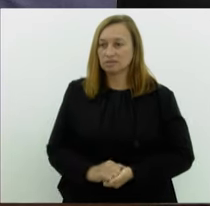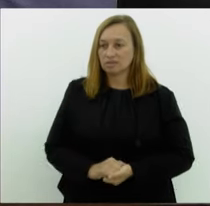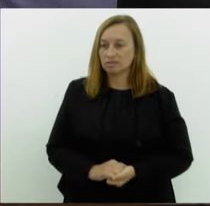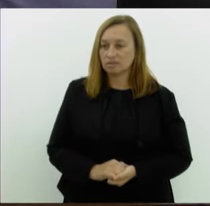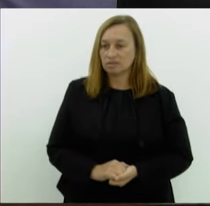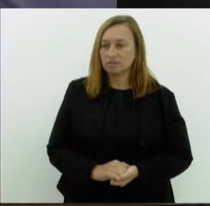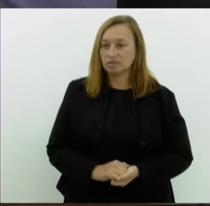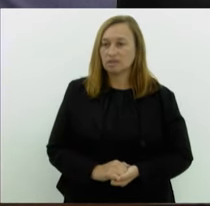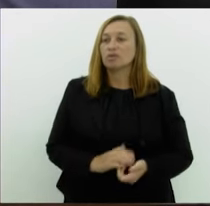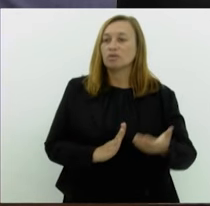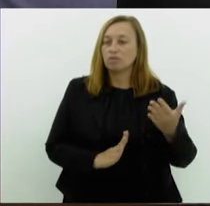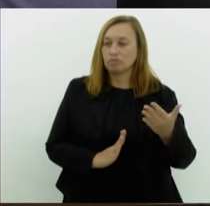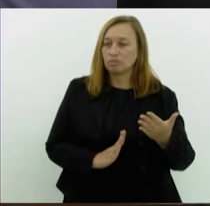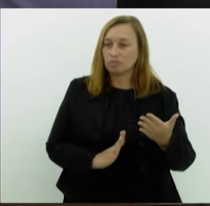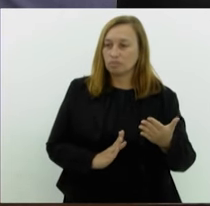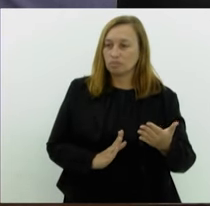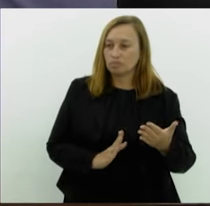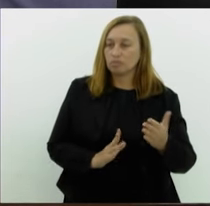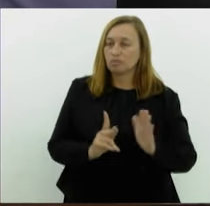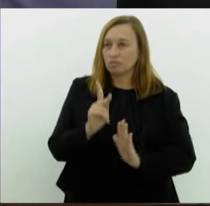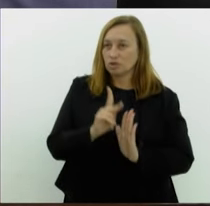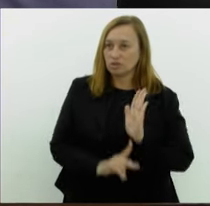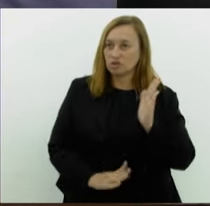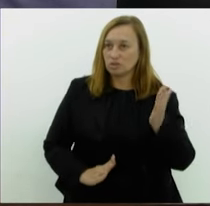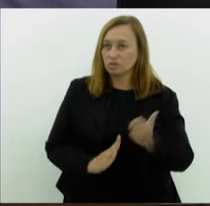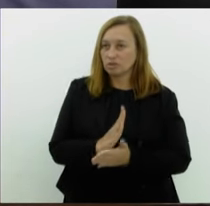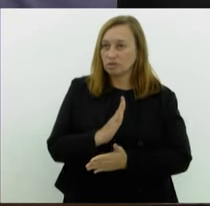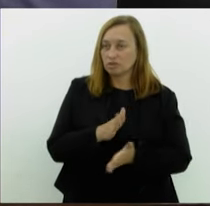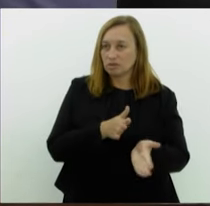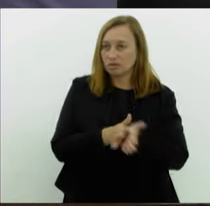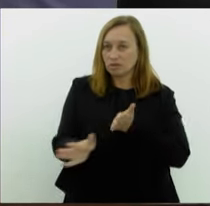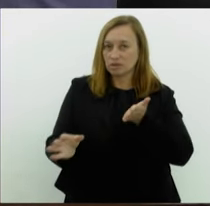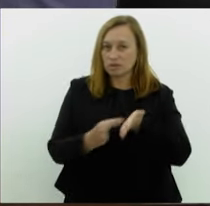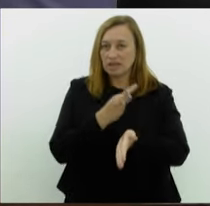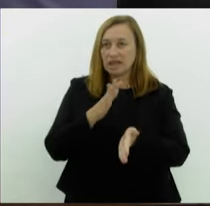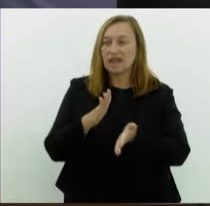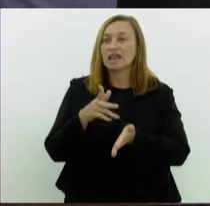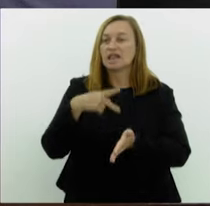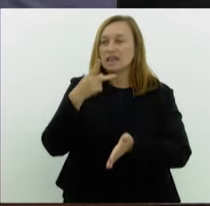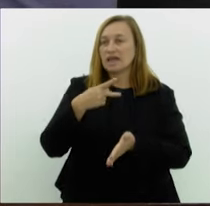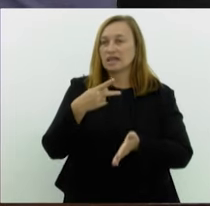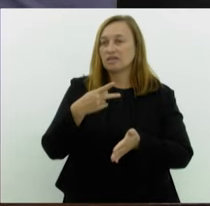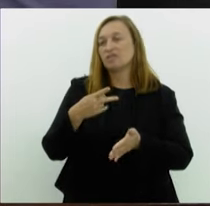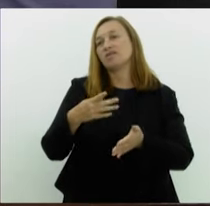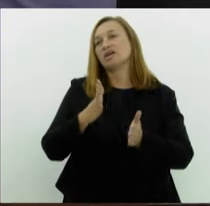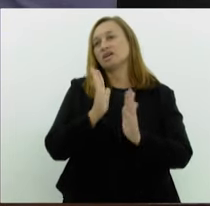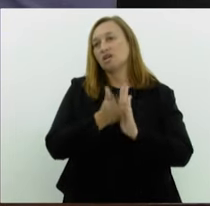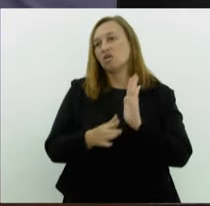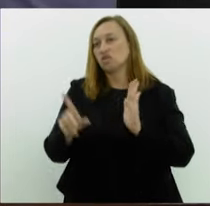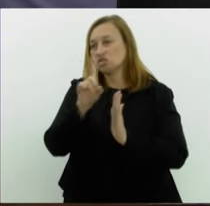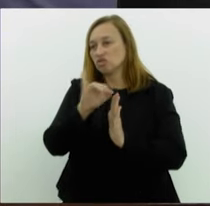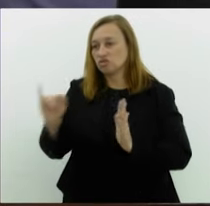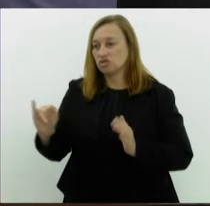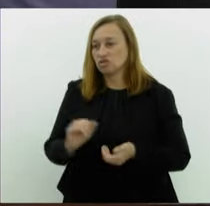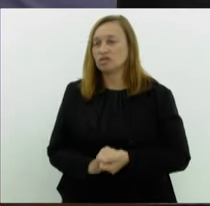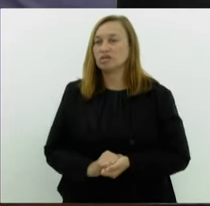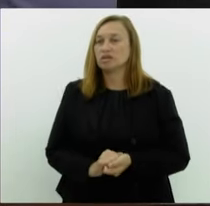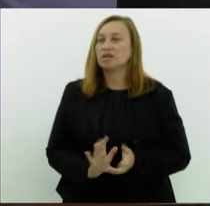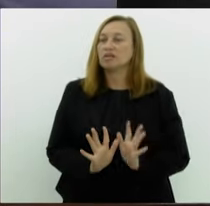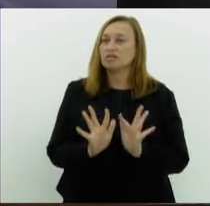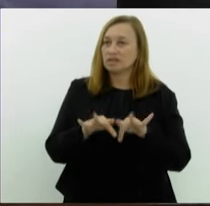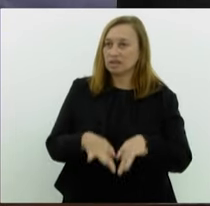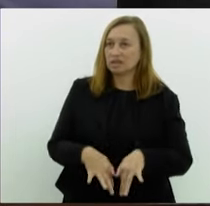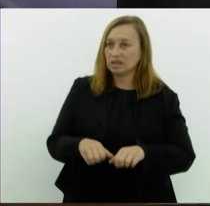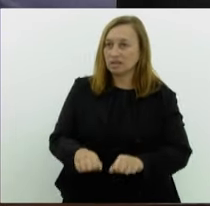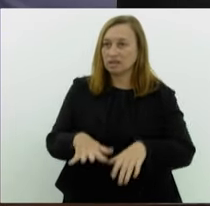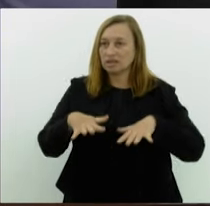O projeto aprovado vai a autógrafo. Nada mais havendo a tratar na ordem do dia, está encerrada a